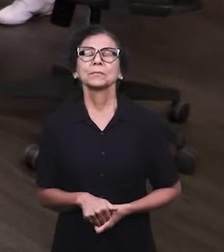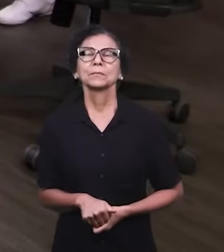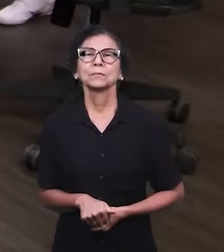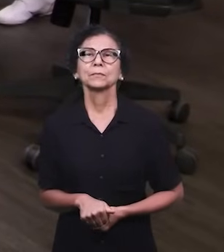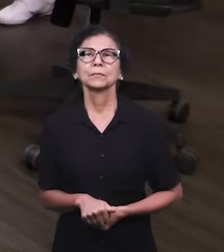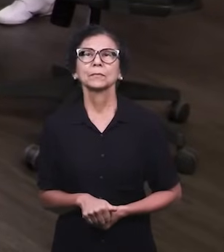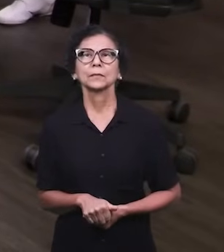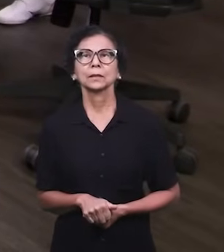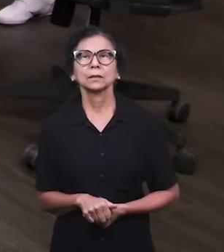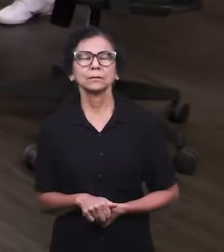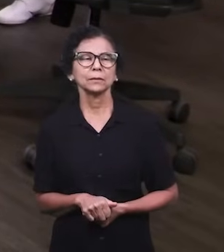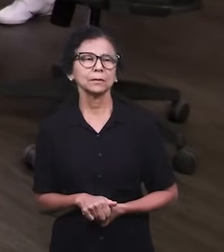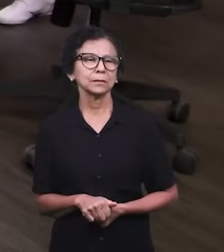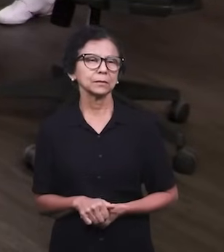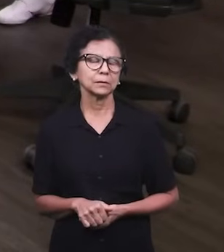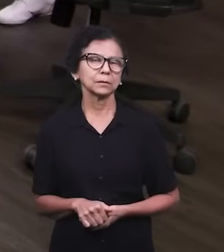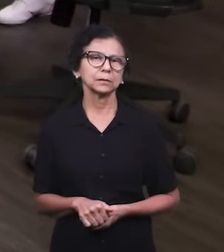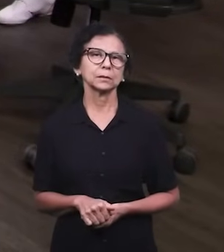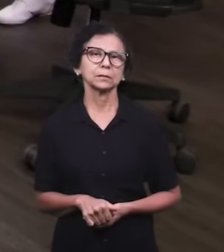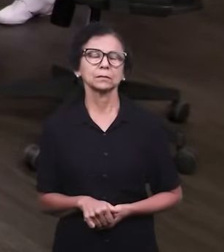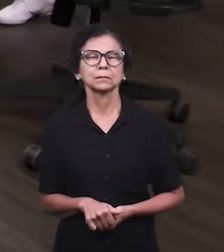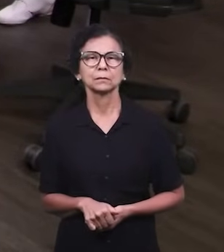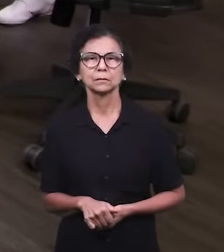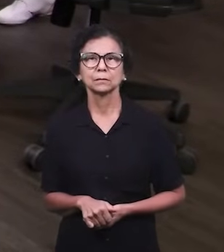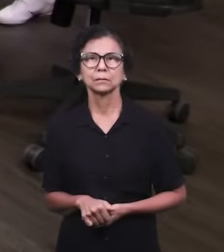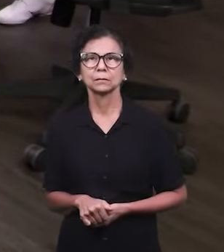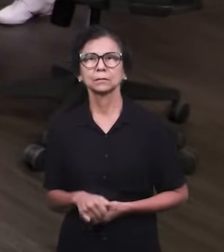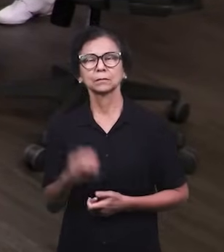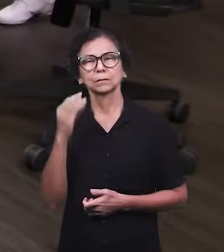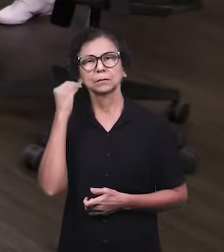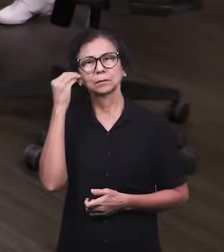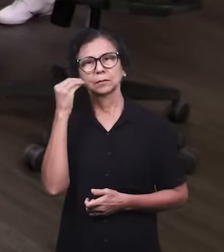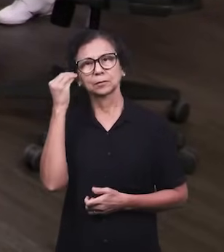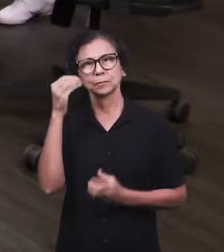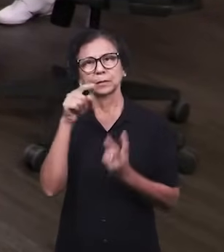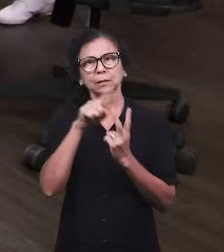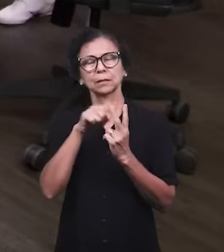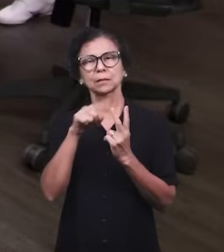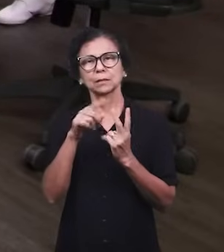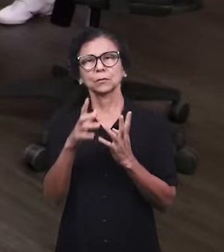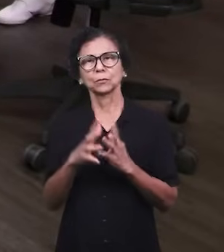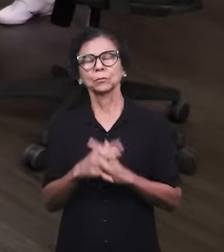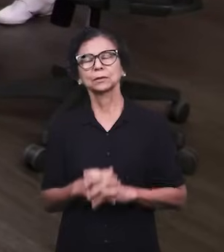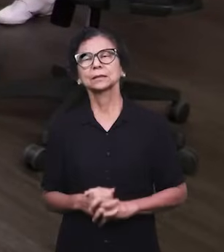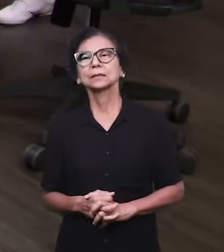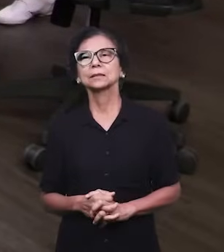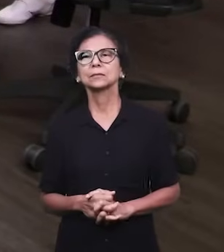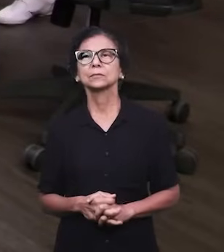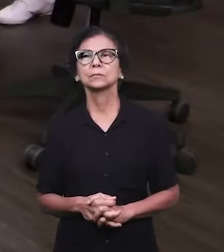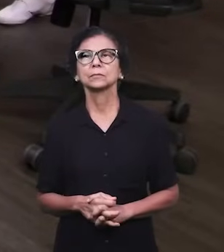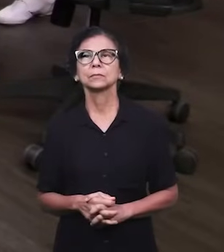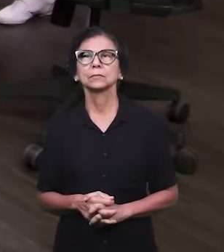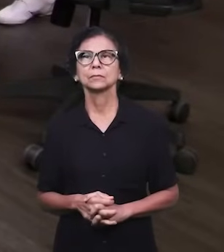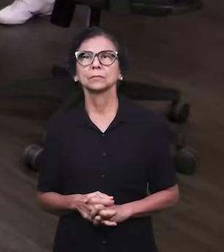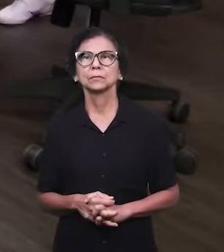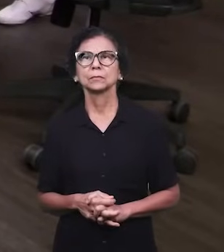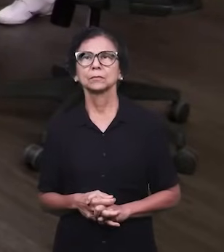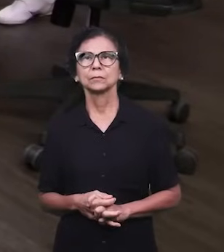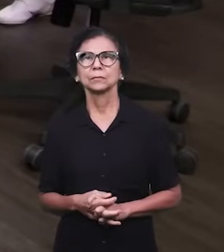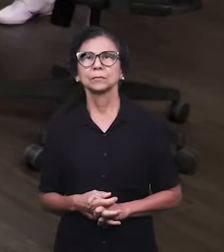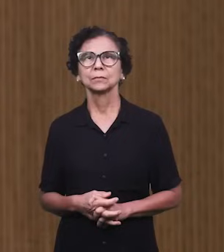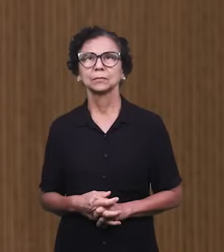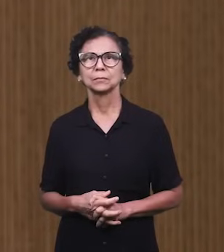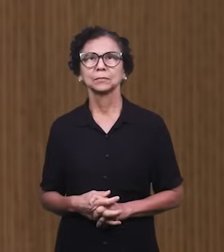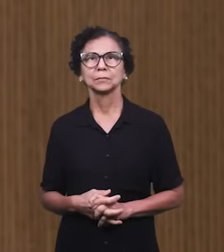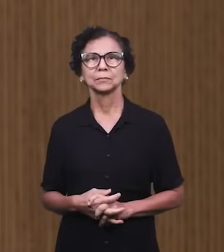2 experiências minhas relacionadas que também o Senhor opera dessa forma, que é o seguinte: sem nós sabermos que